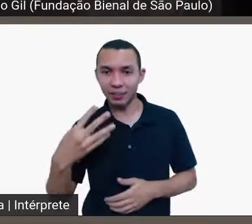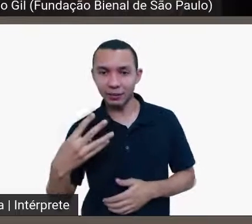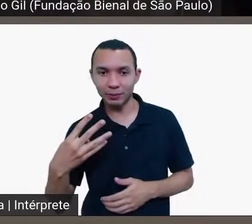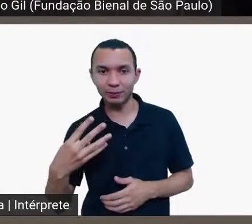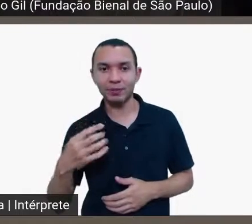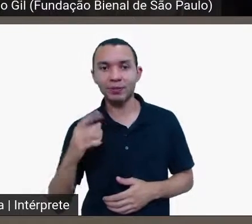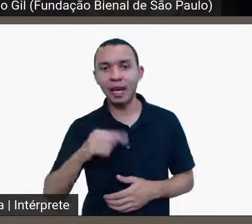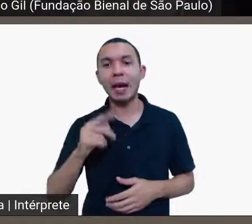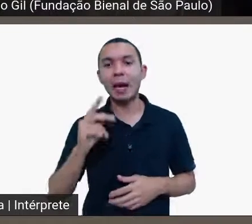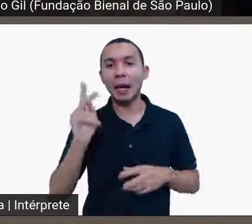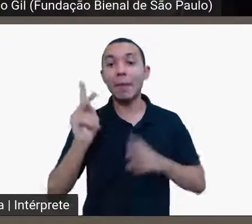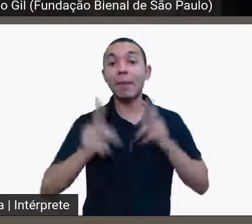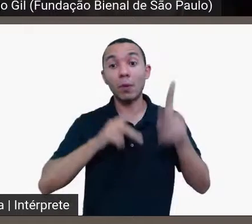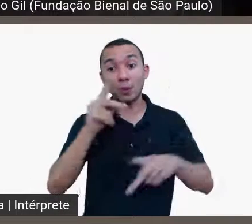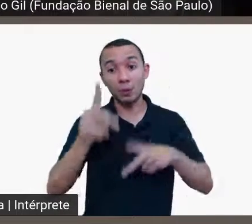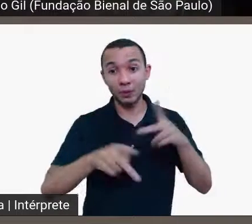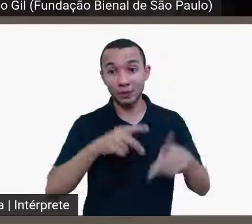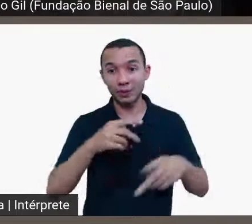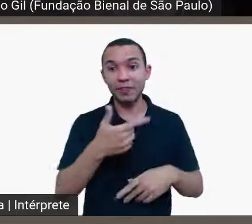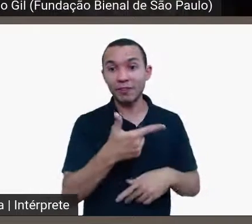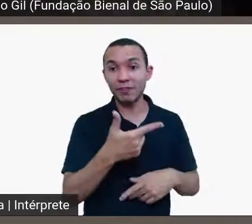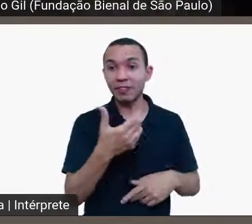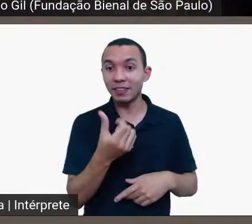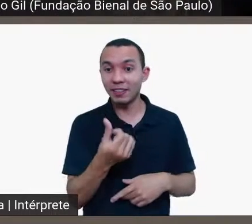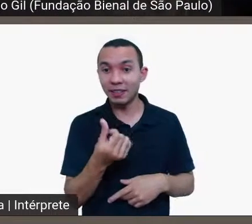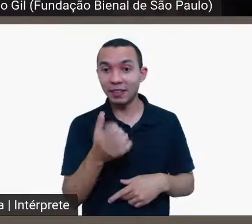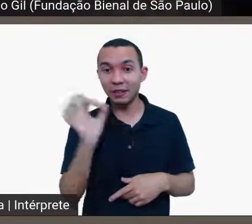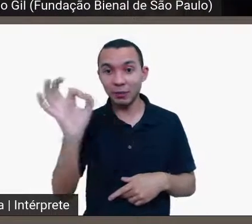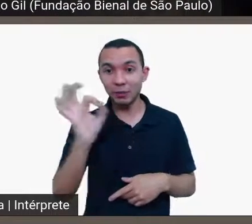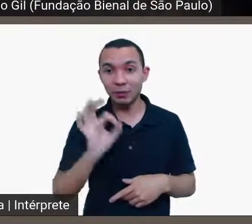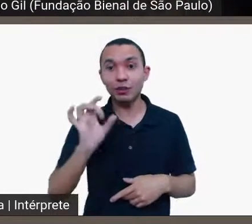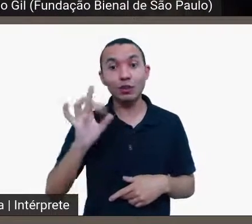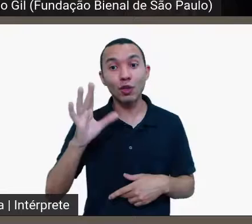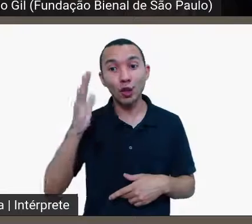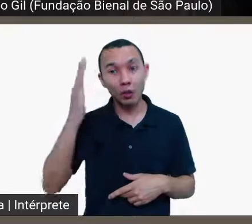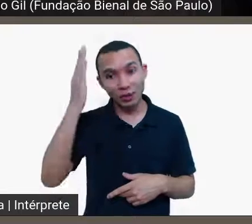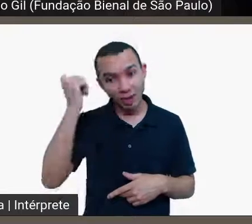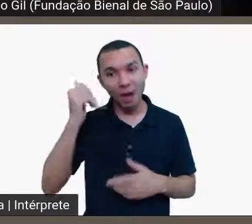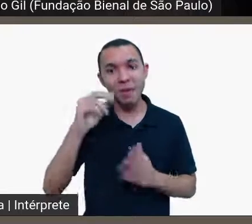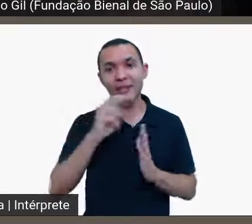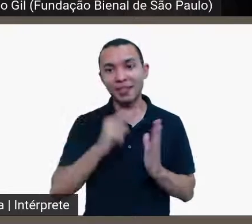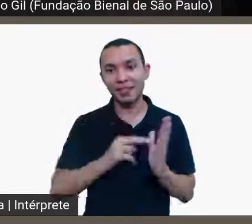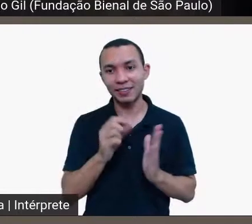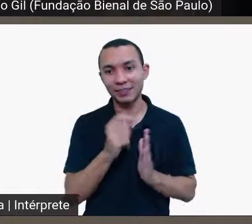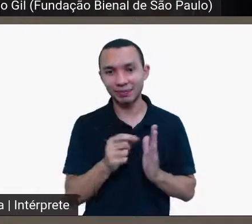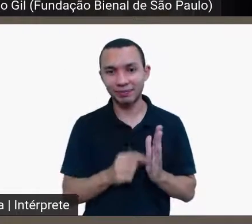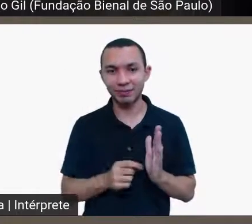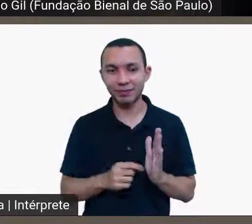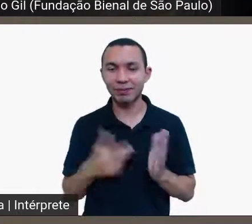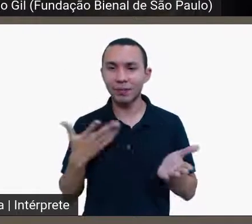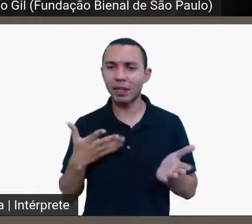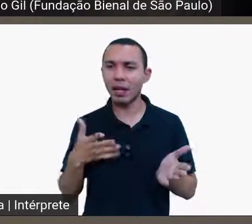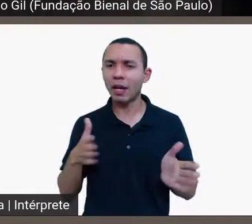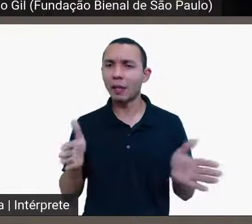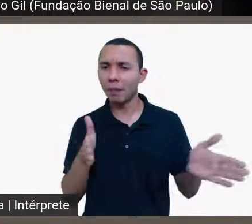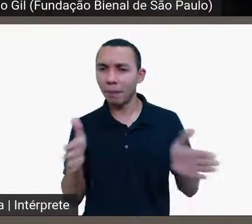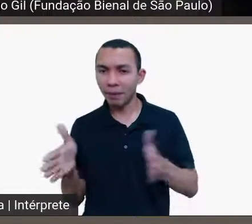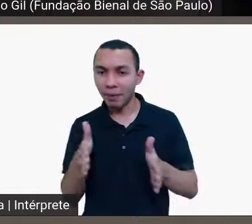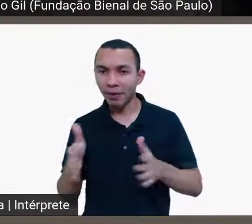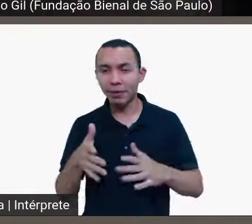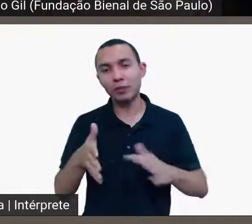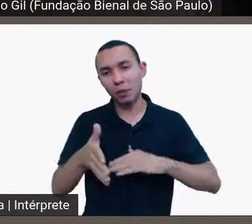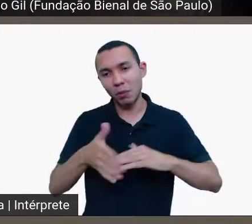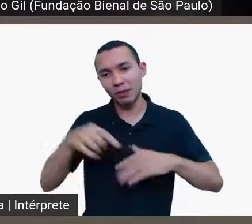população que tinha meramente 26% de pessoas alfabetizadas. Eu não sei como se entrar na modernidade nessa condição,